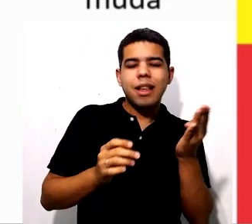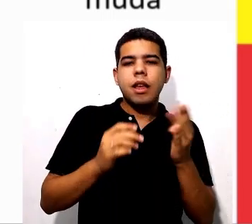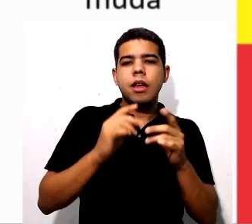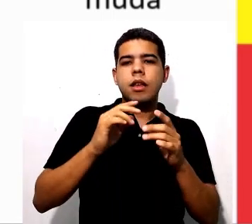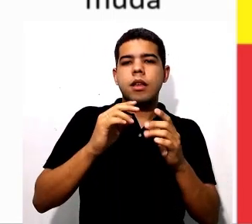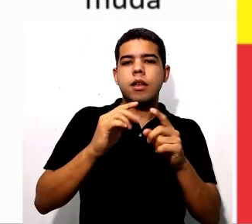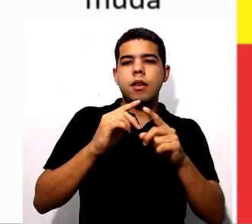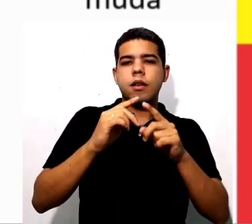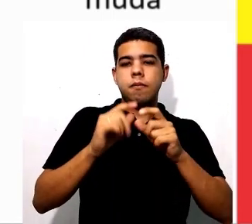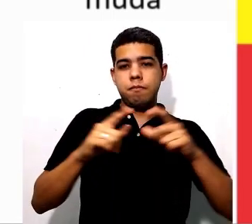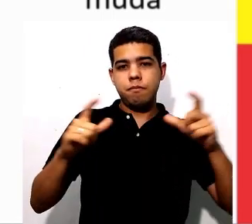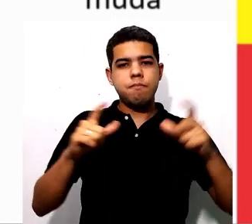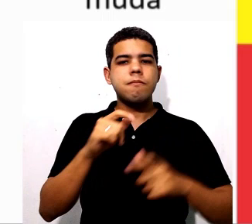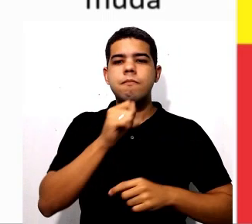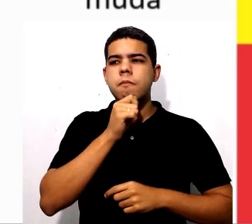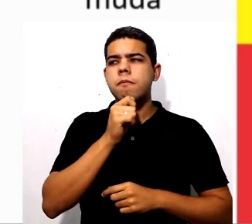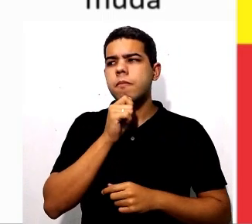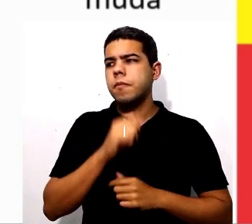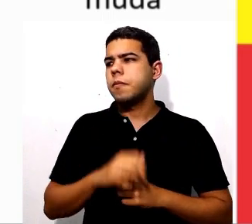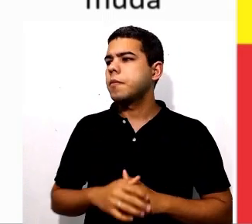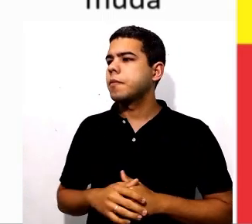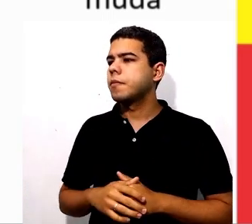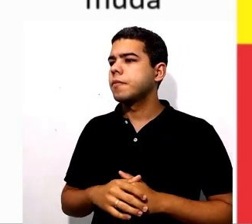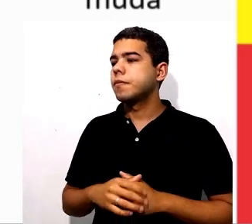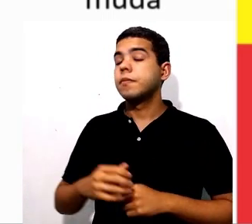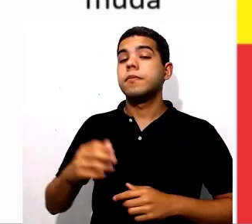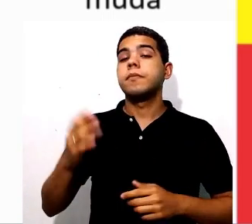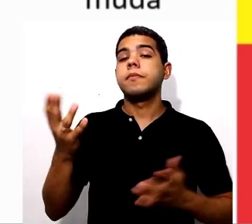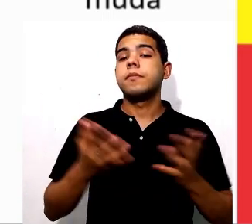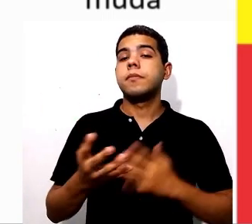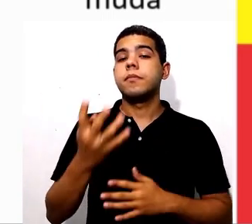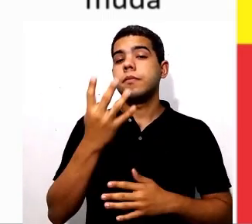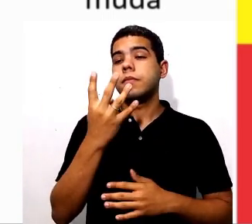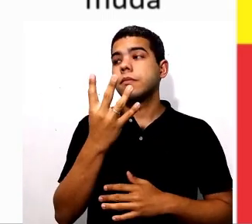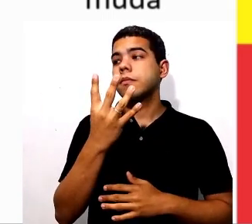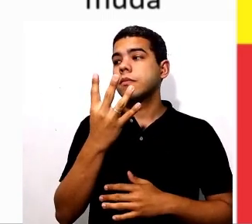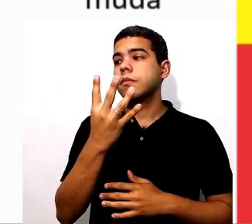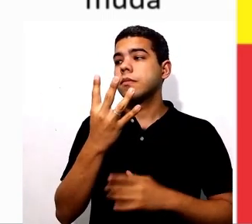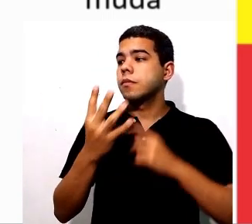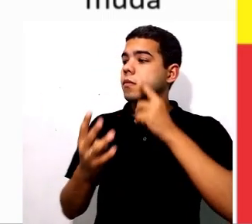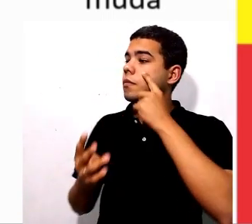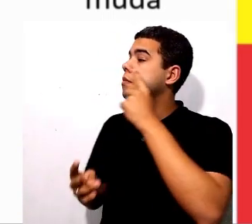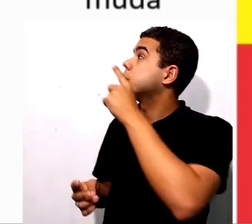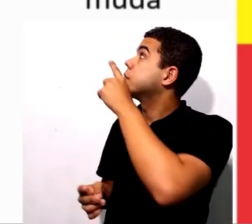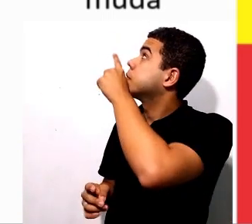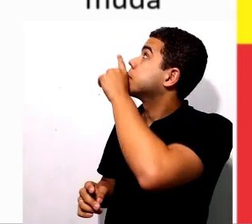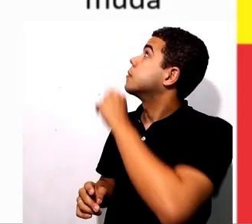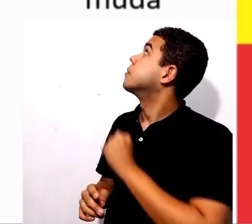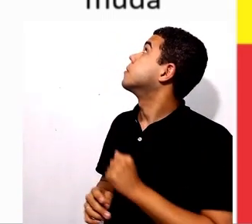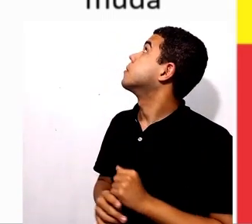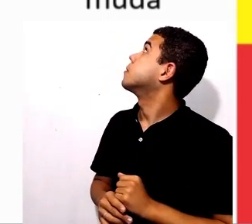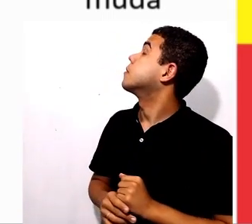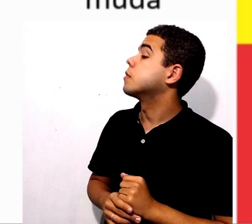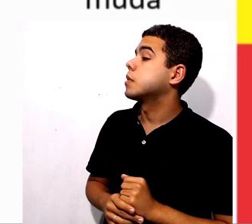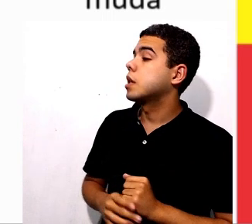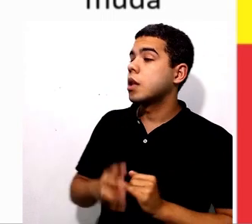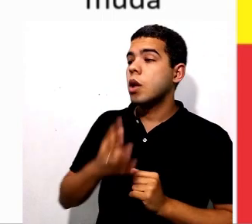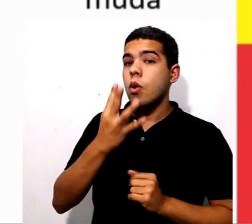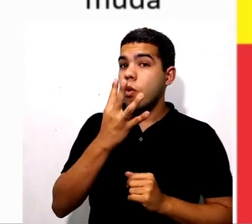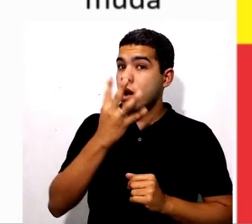olha aí. 4, opa, 4 é fácil, é o dobro de 2, né? 2 vezes 2, 4. Então, ó, e aí? É essa